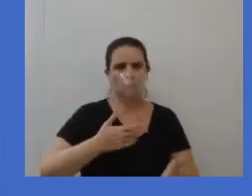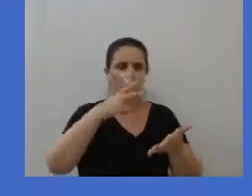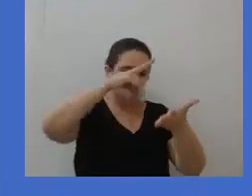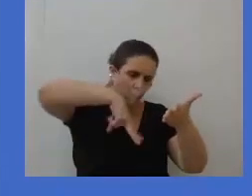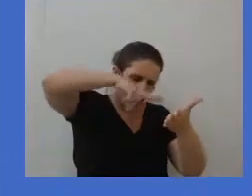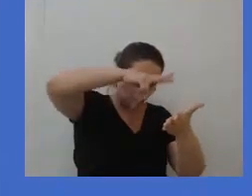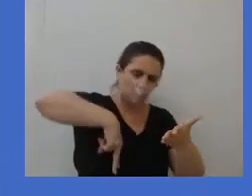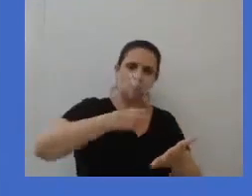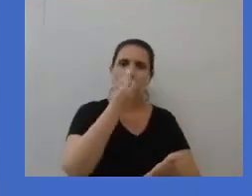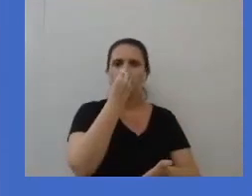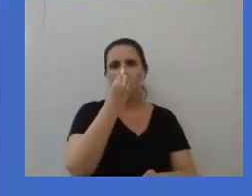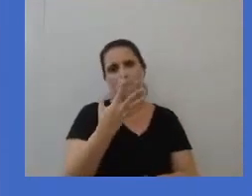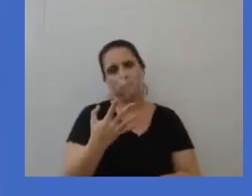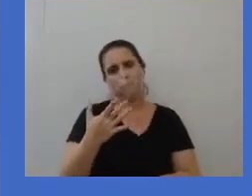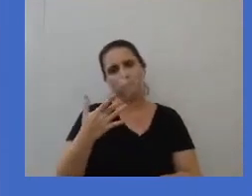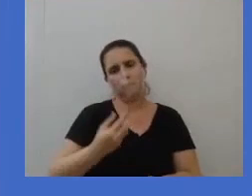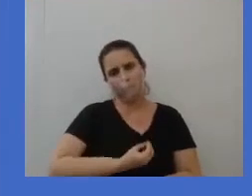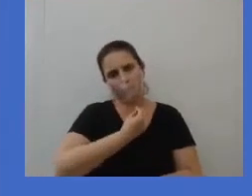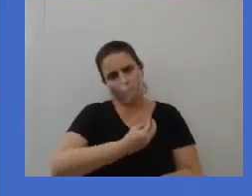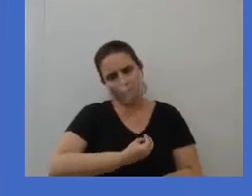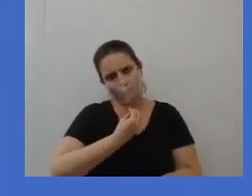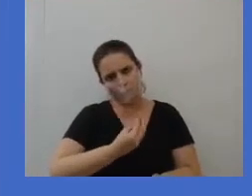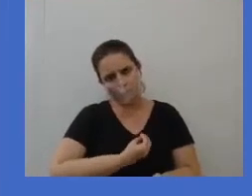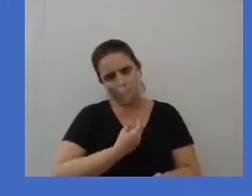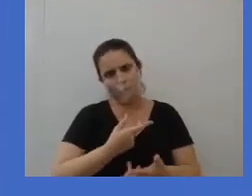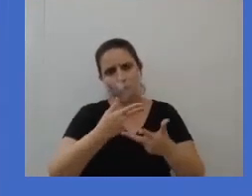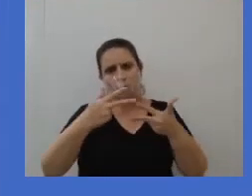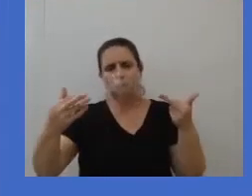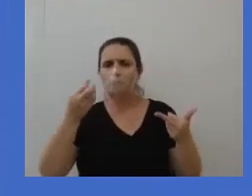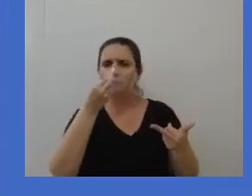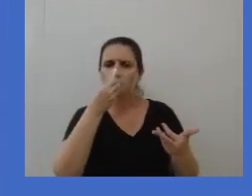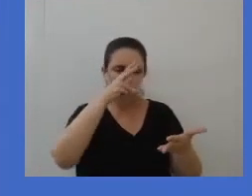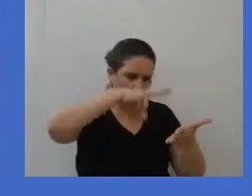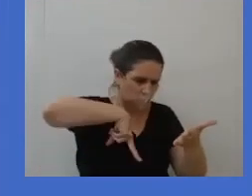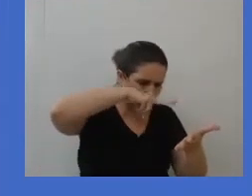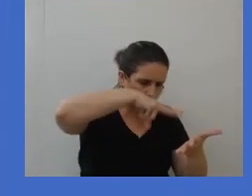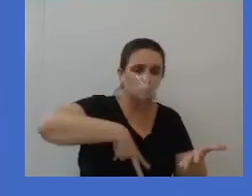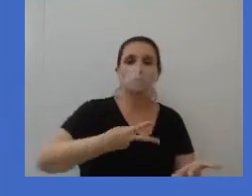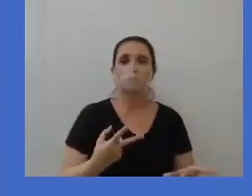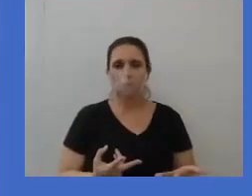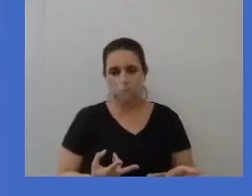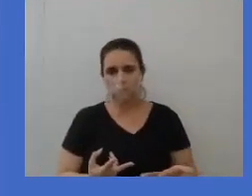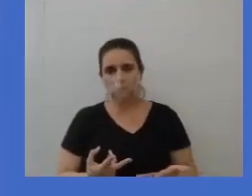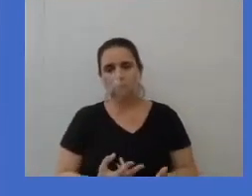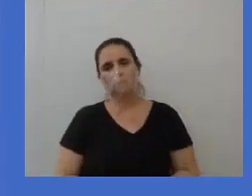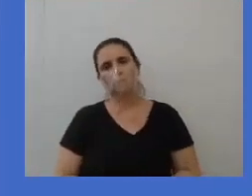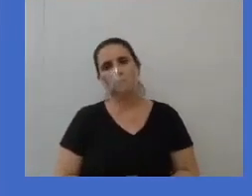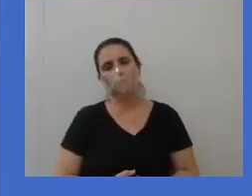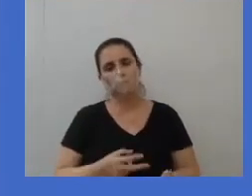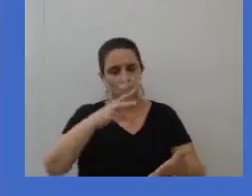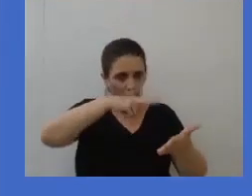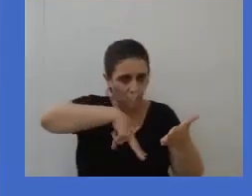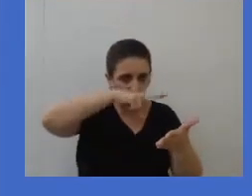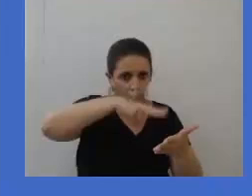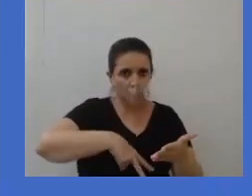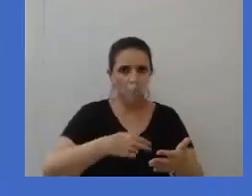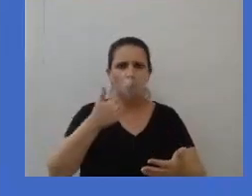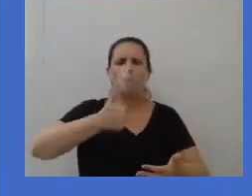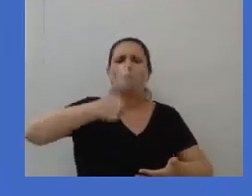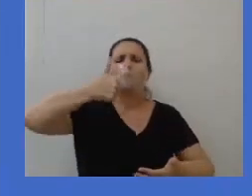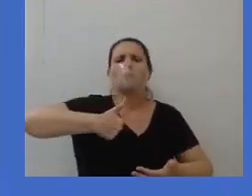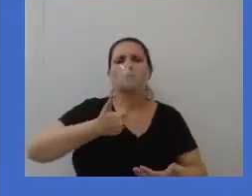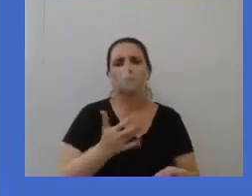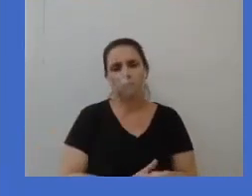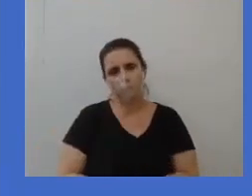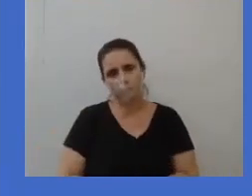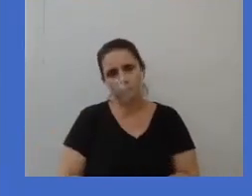nos traz benefícios, que a leitura nos traz coisas boas, que a leitura desperta em nós qualidades,